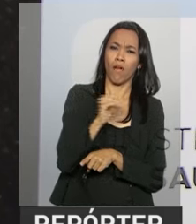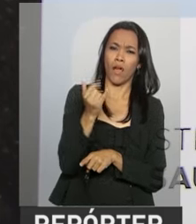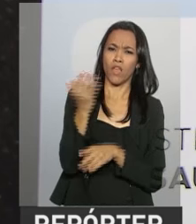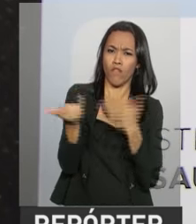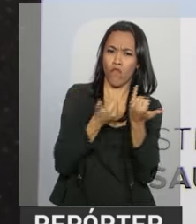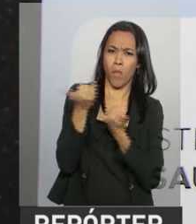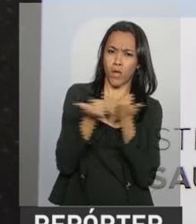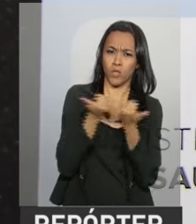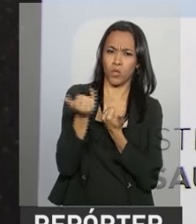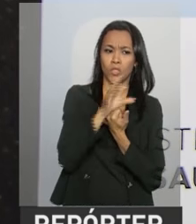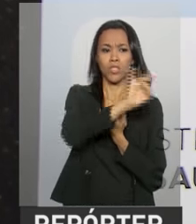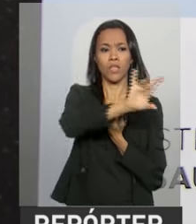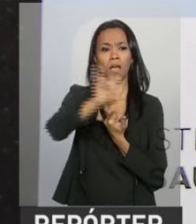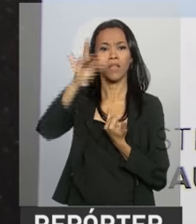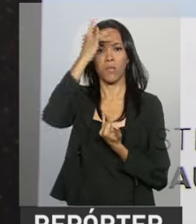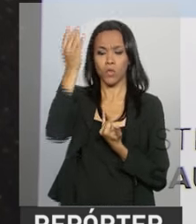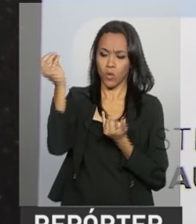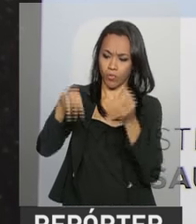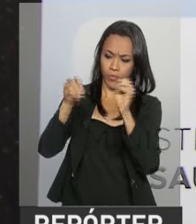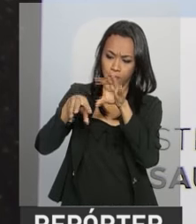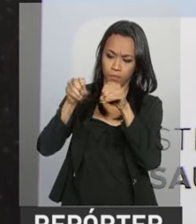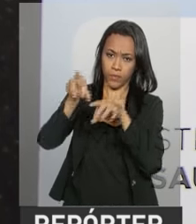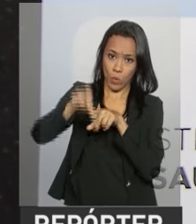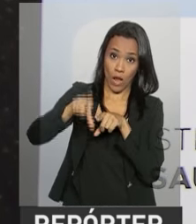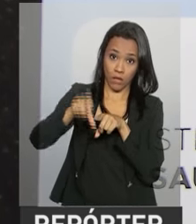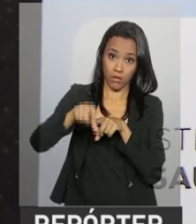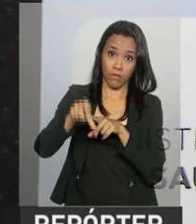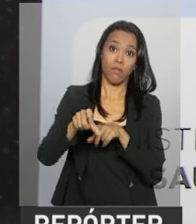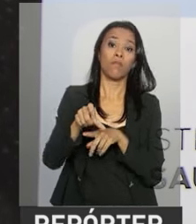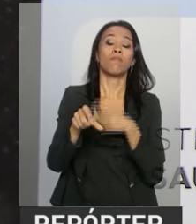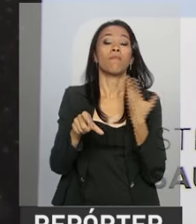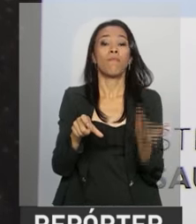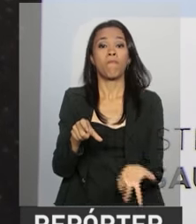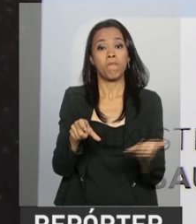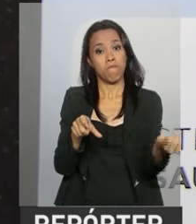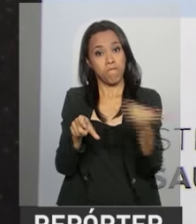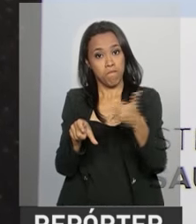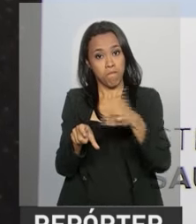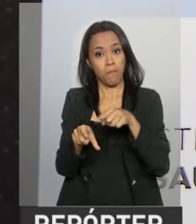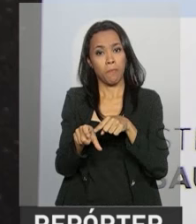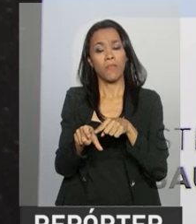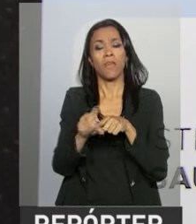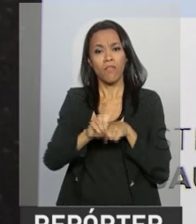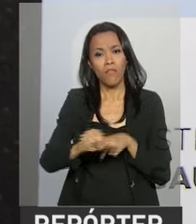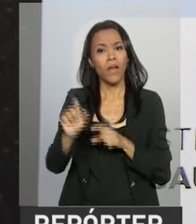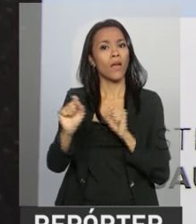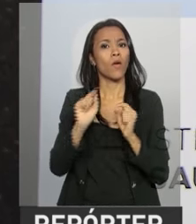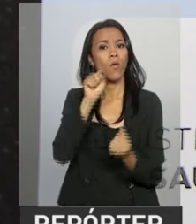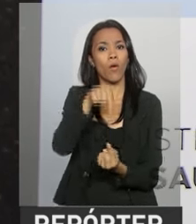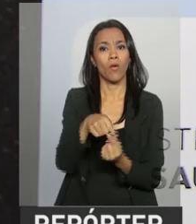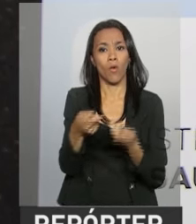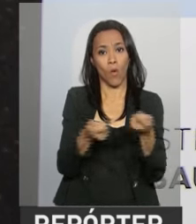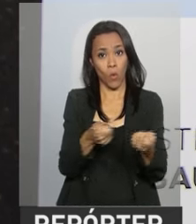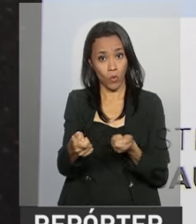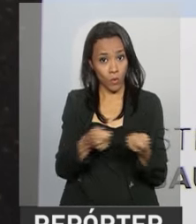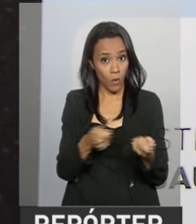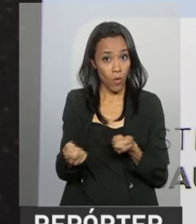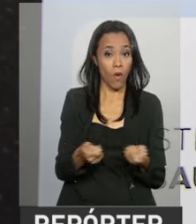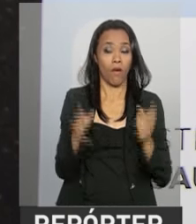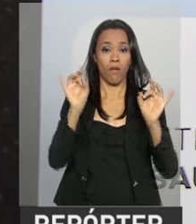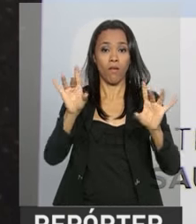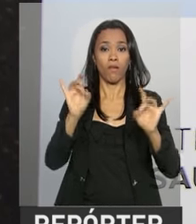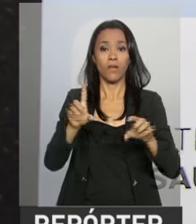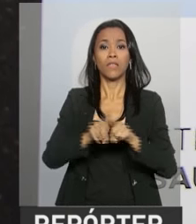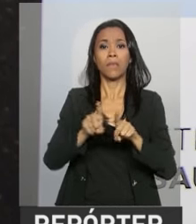informações de cada cidadão nesse cartão e também servirá para o controle de qualidade e a confirmação